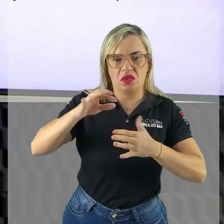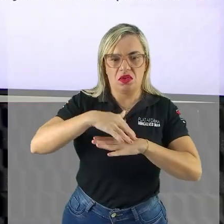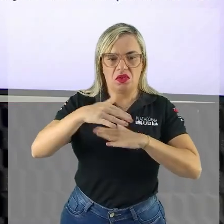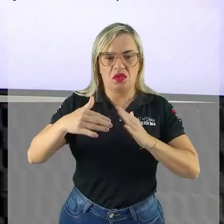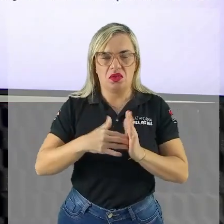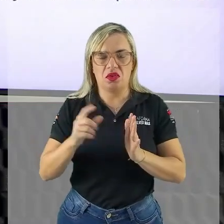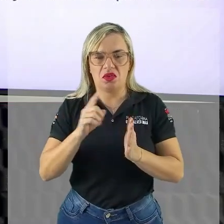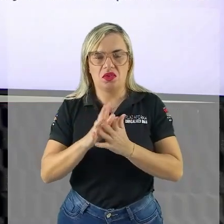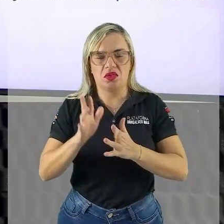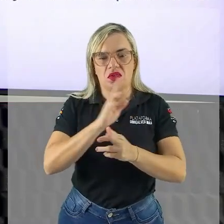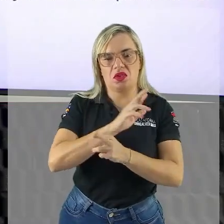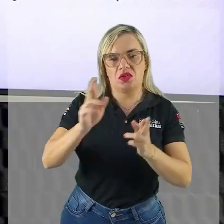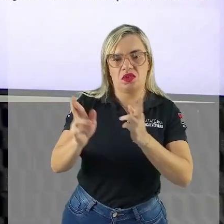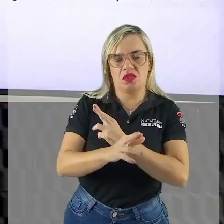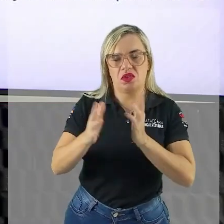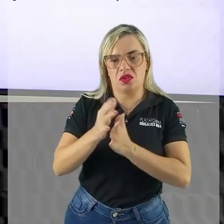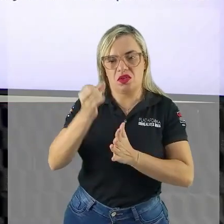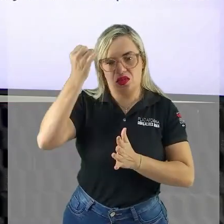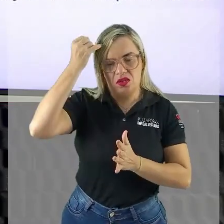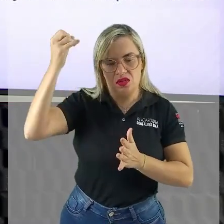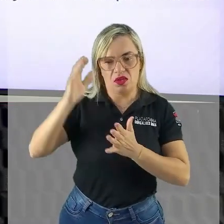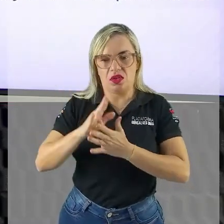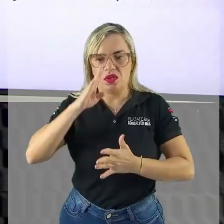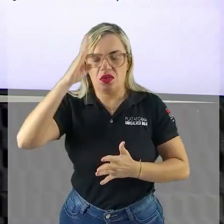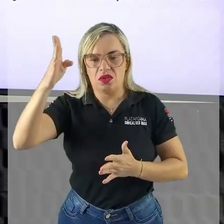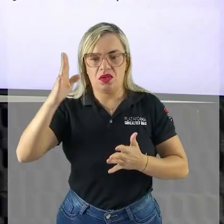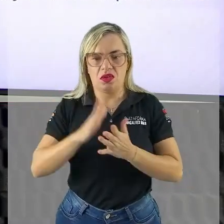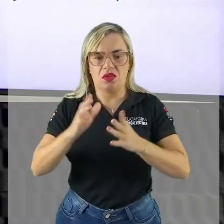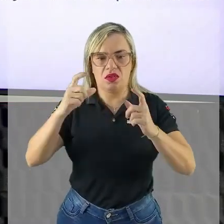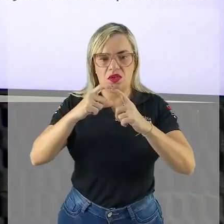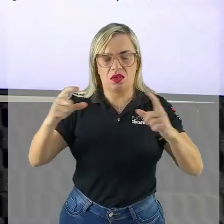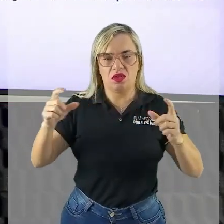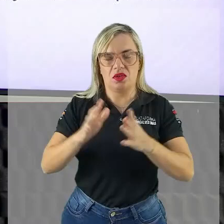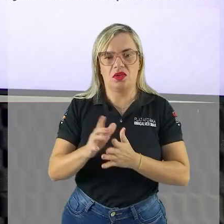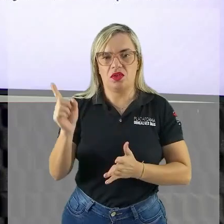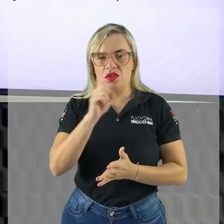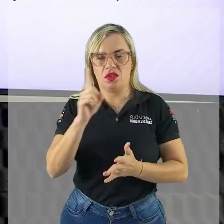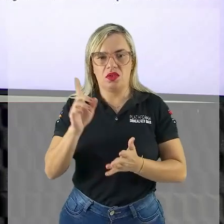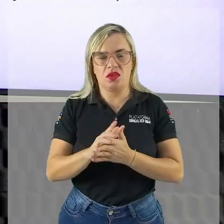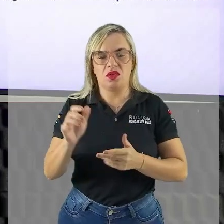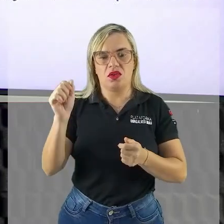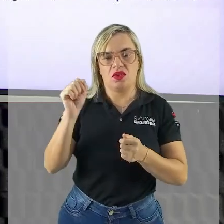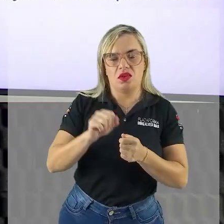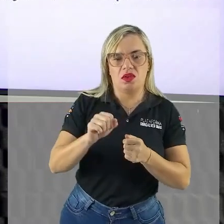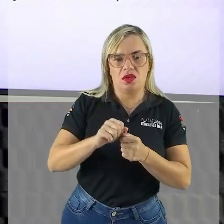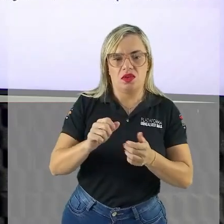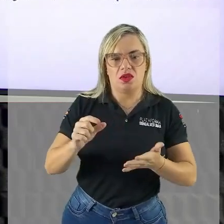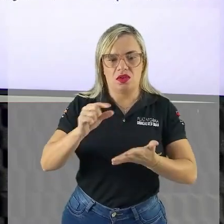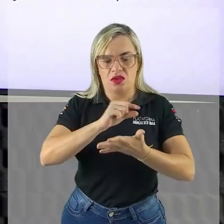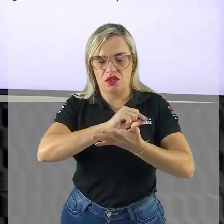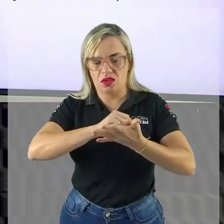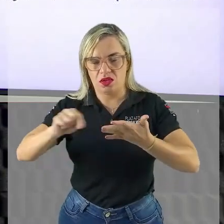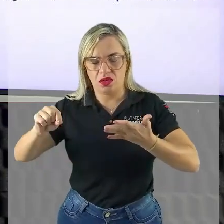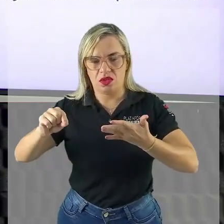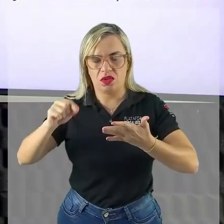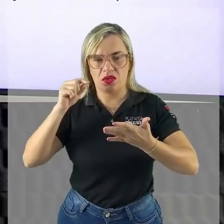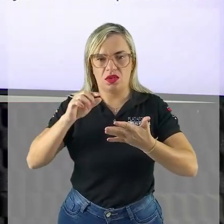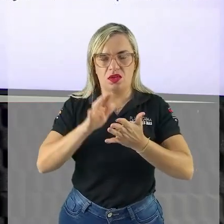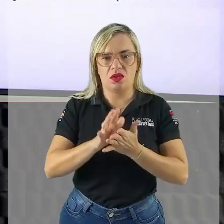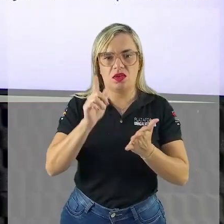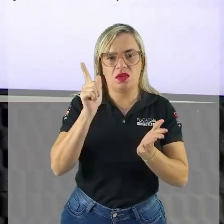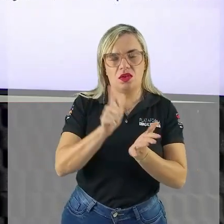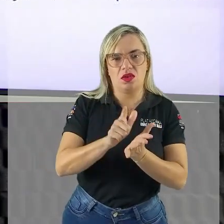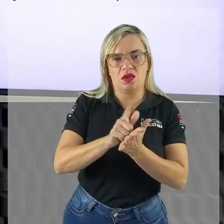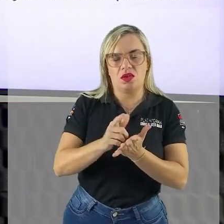ideia fundamental da frase ou parágrafo. É óbvio que você não vai fazer isso, riscar, na